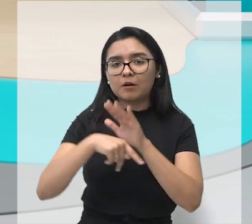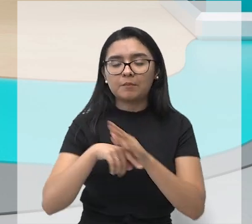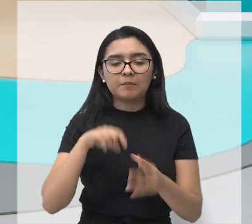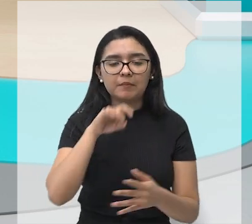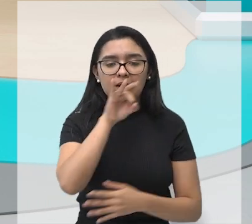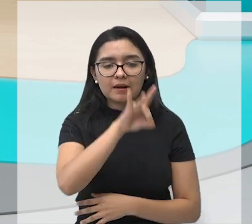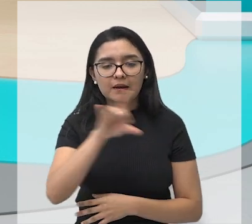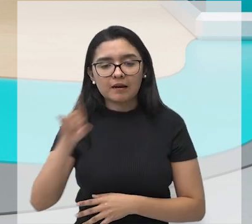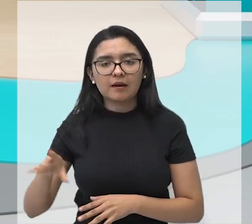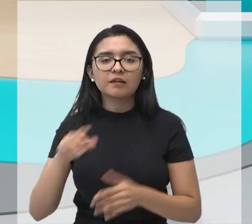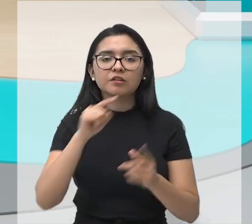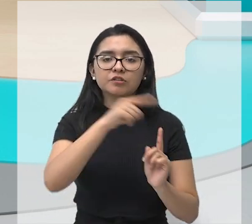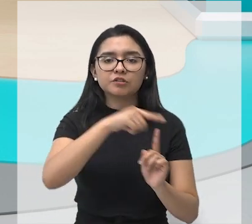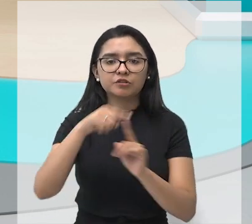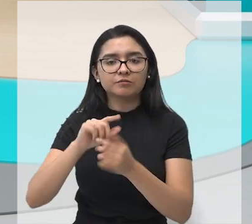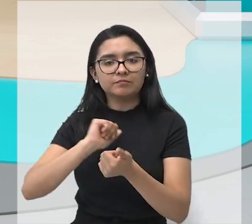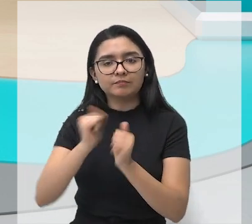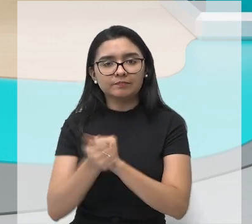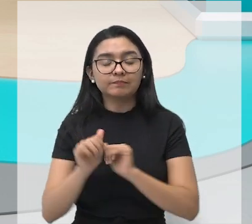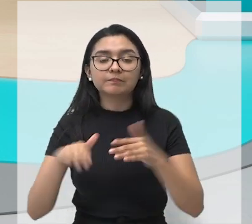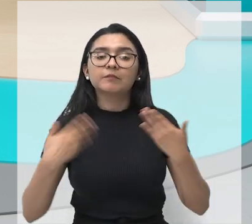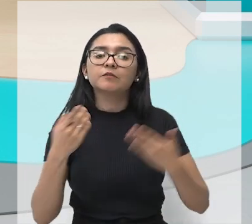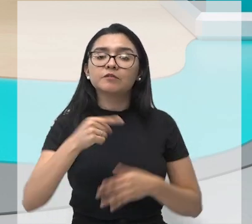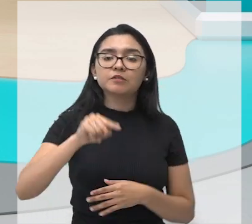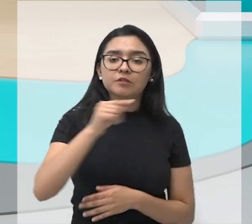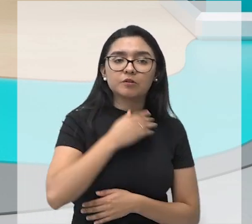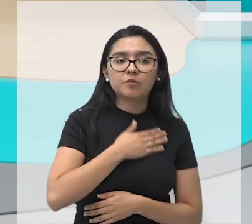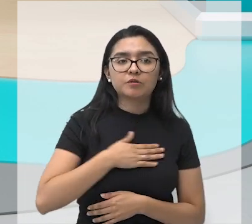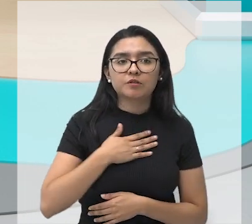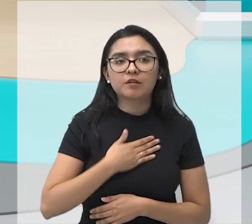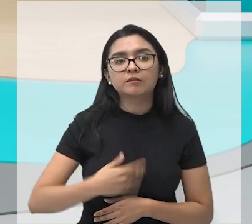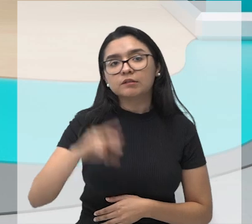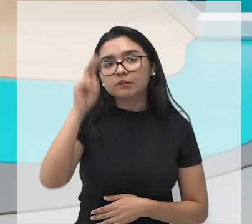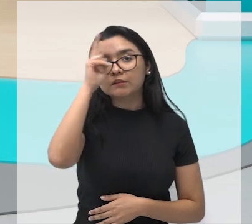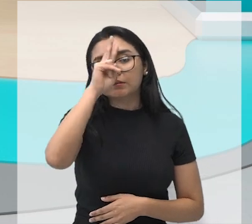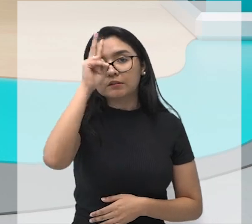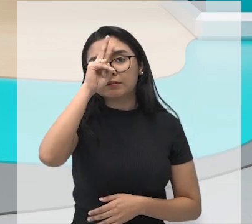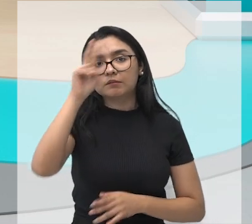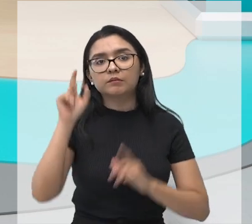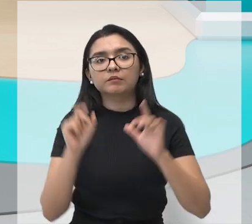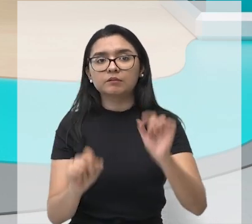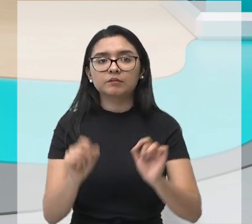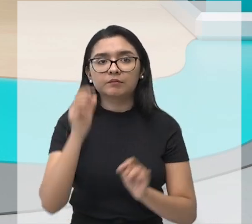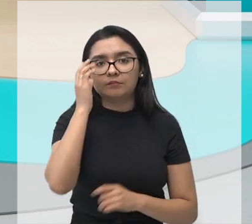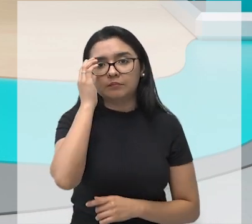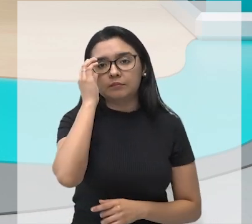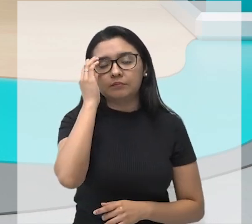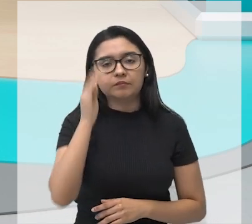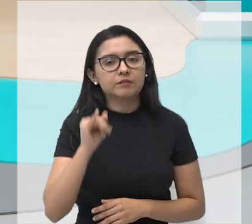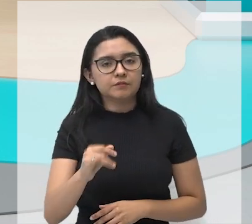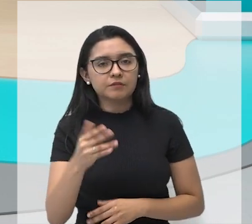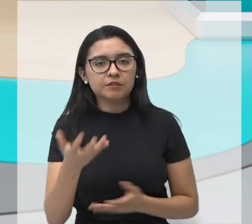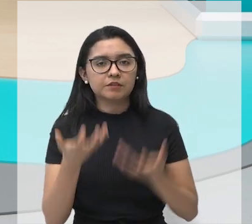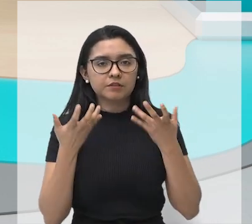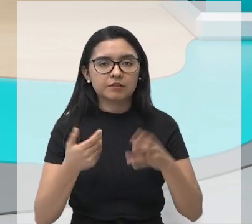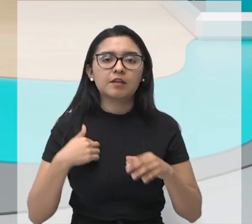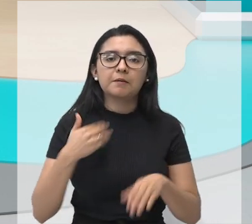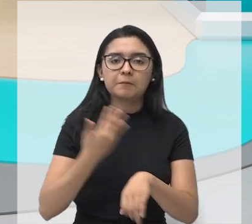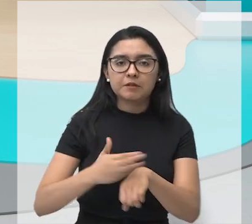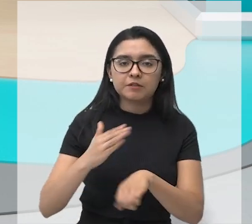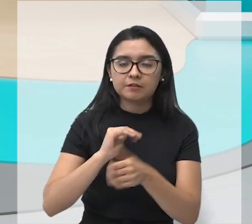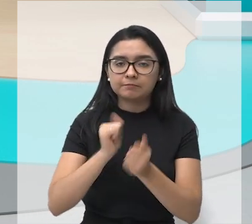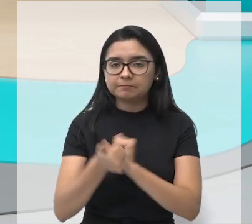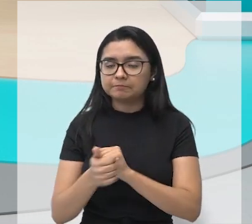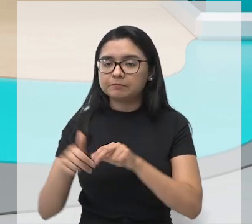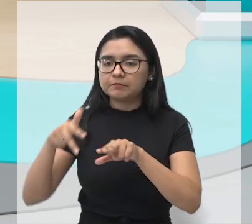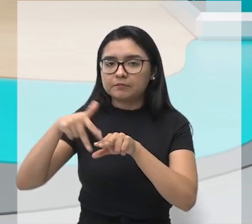cada modalidade. E aí, vocês gostaram? Então não esqueçam, se vocês querem praticar o skate ou a bike,